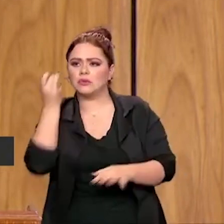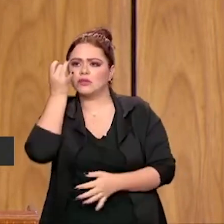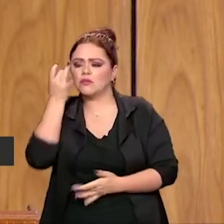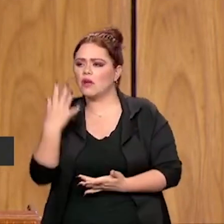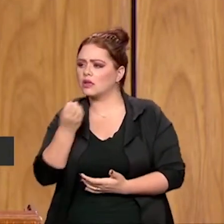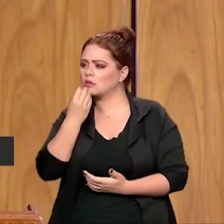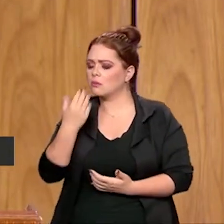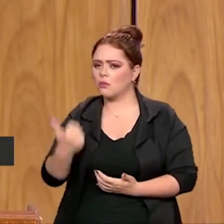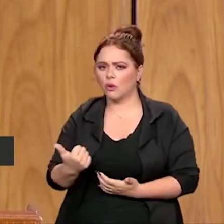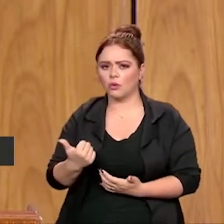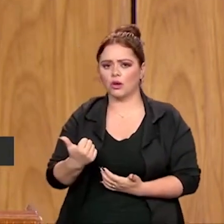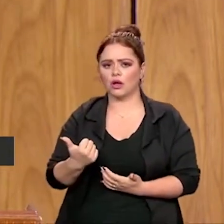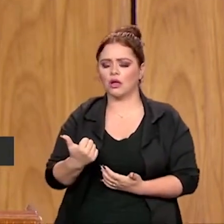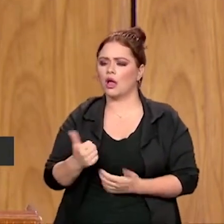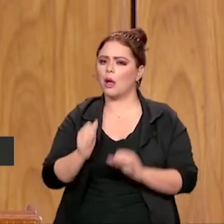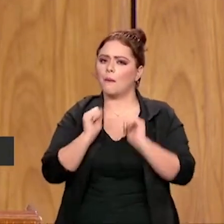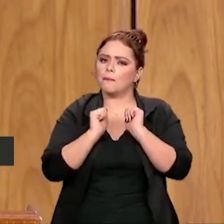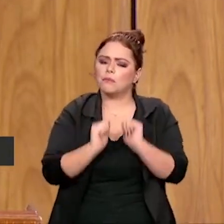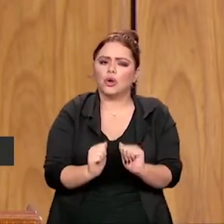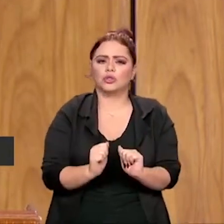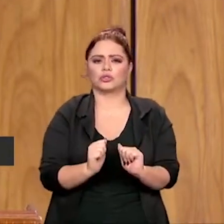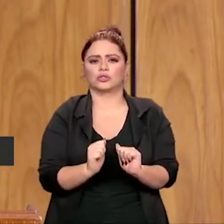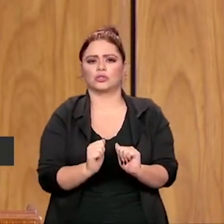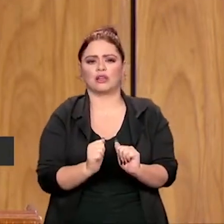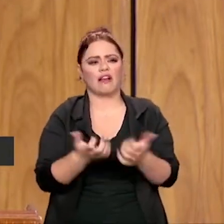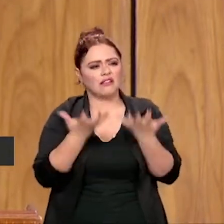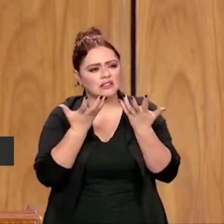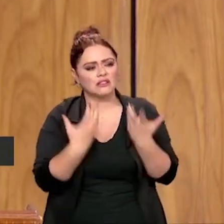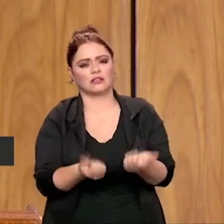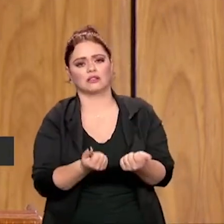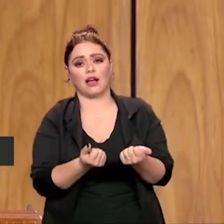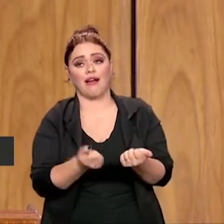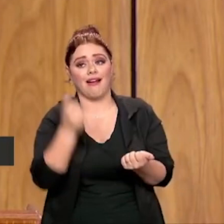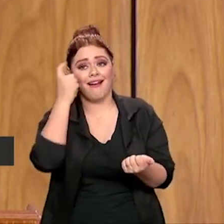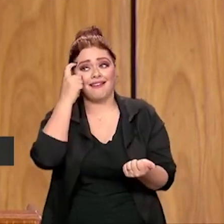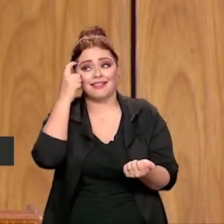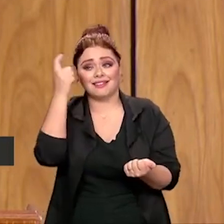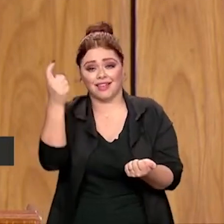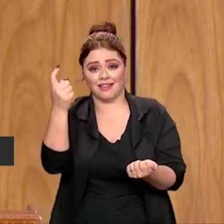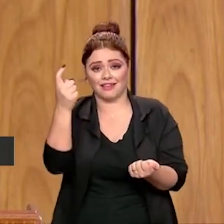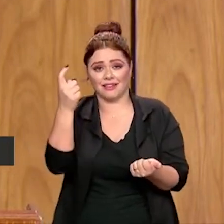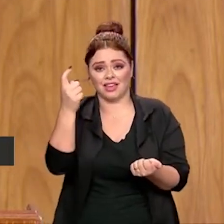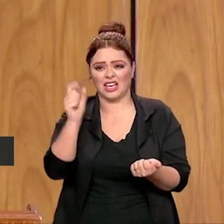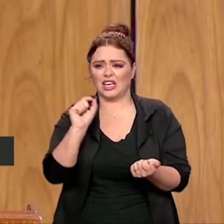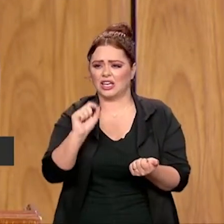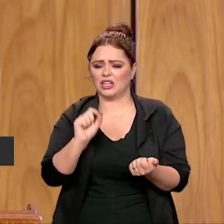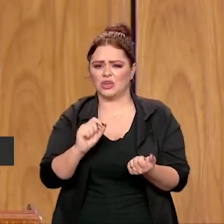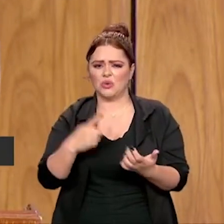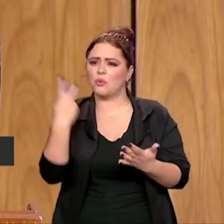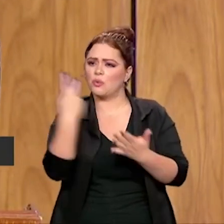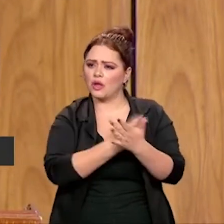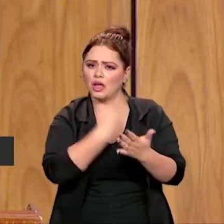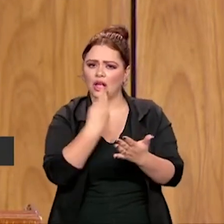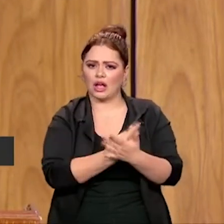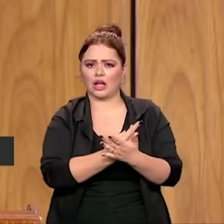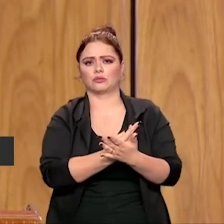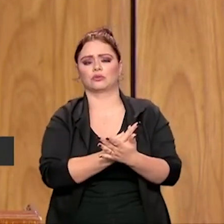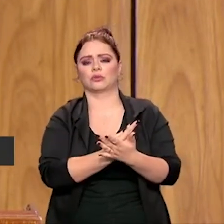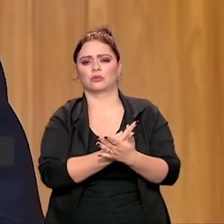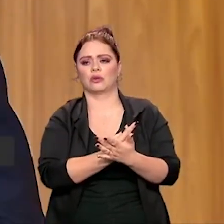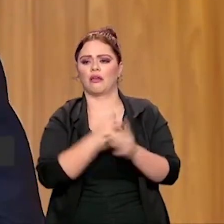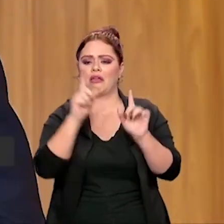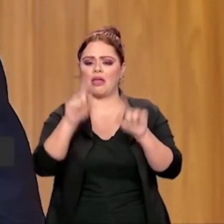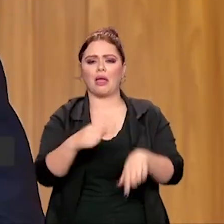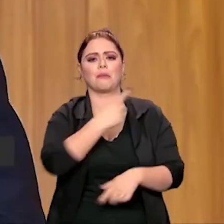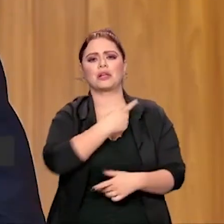união europeia poderia aceitar a ideia de que o impostor pudesse ser presidente